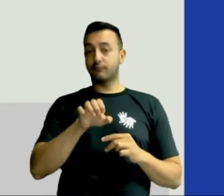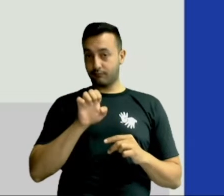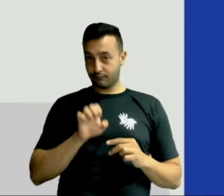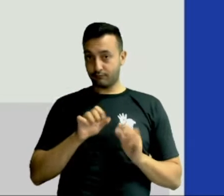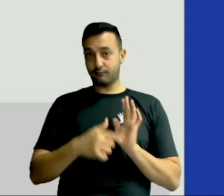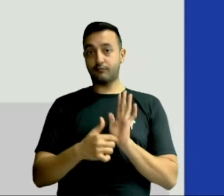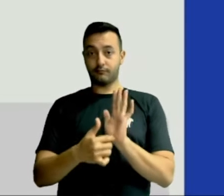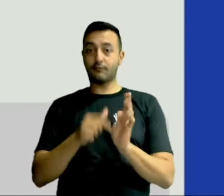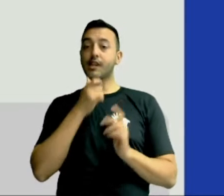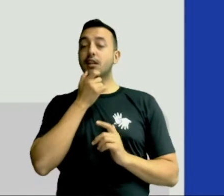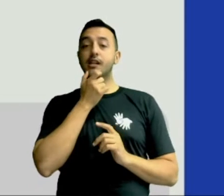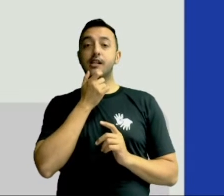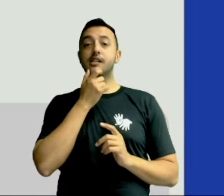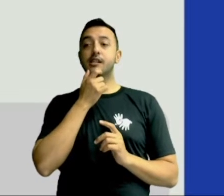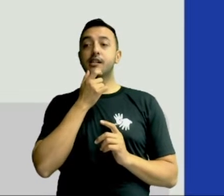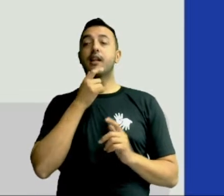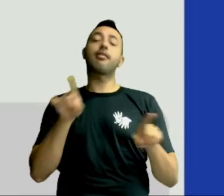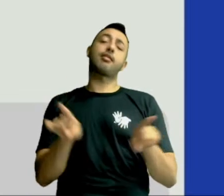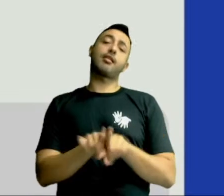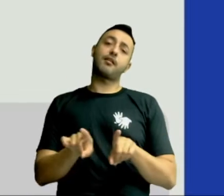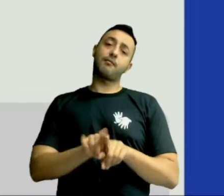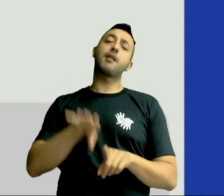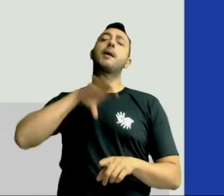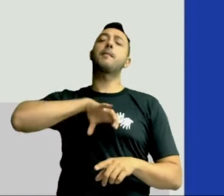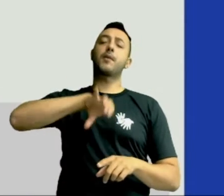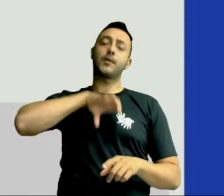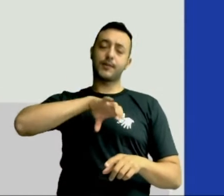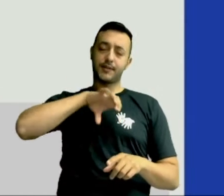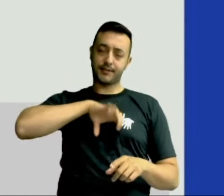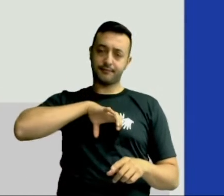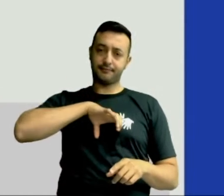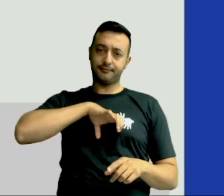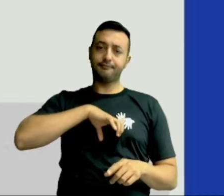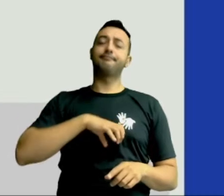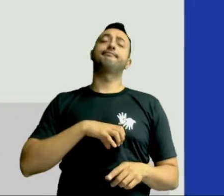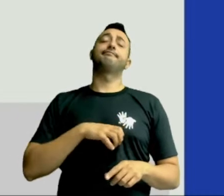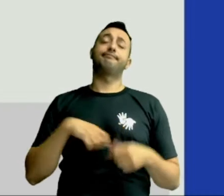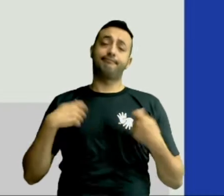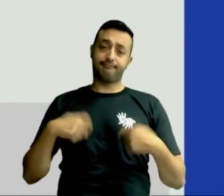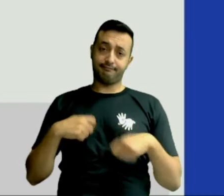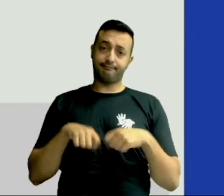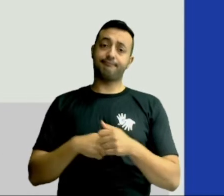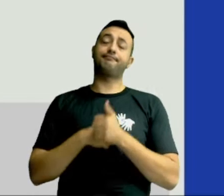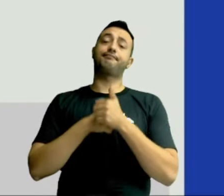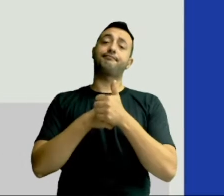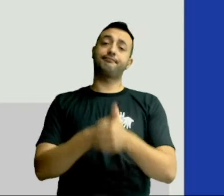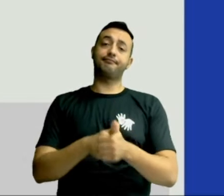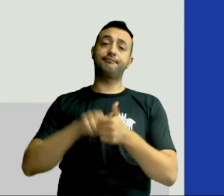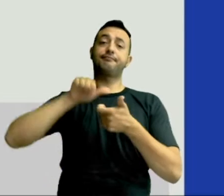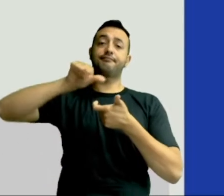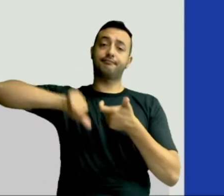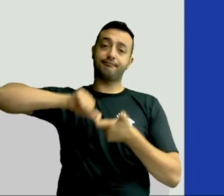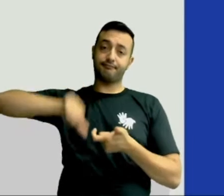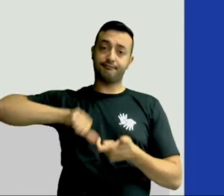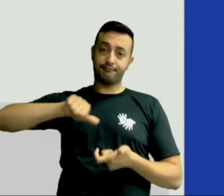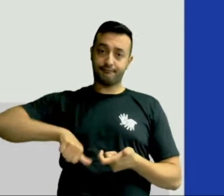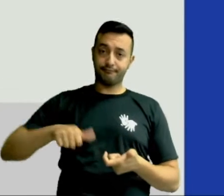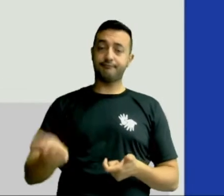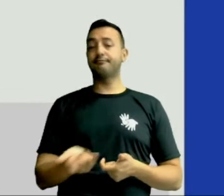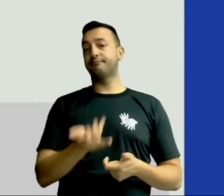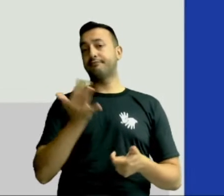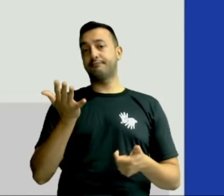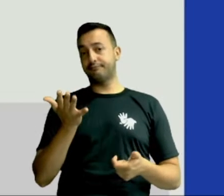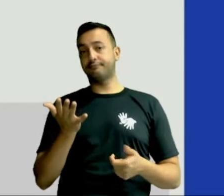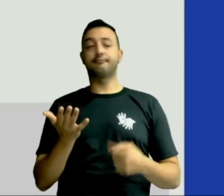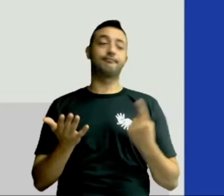pronomes demonstrativos não língua inglesa assim como também na língua portuguesa eles têm que acompanhar a secção de número que a